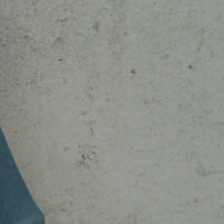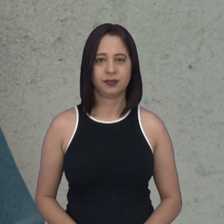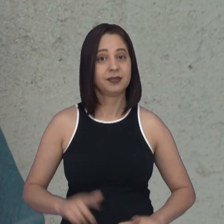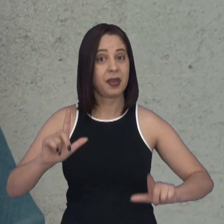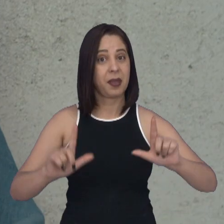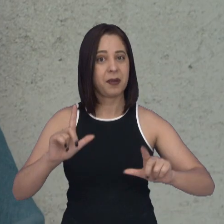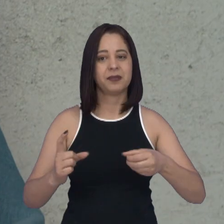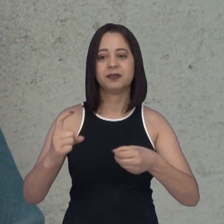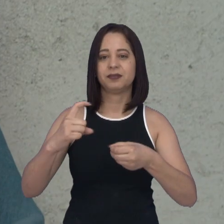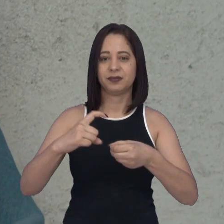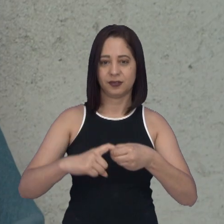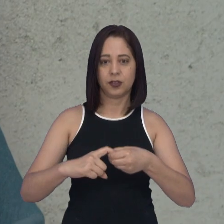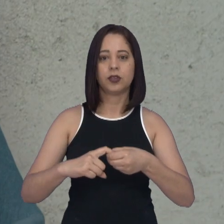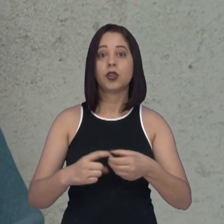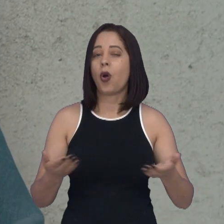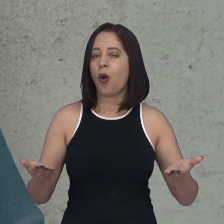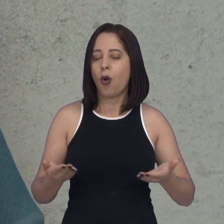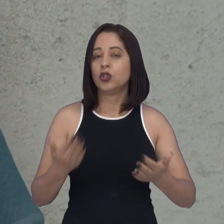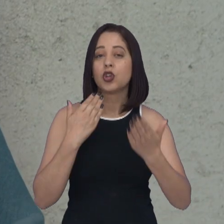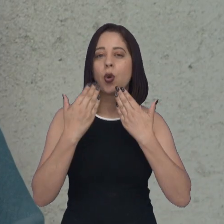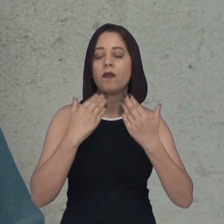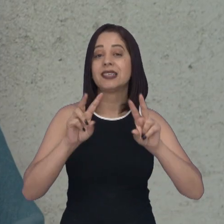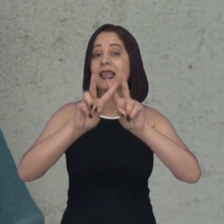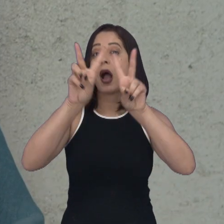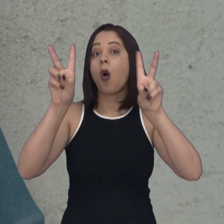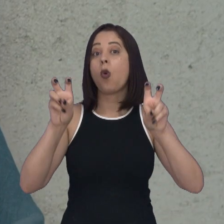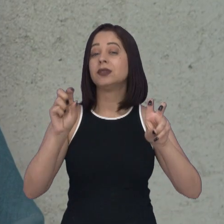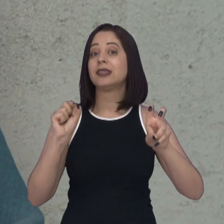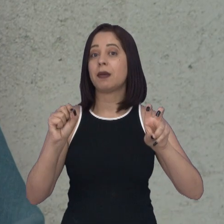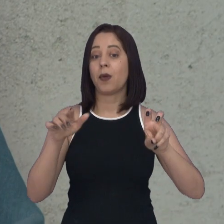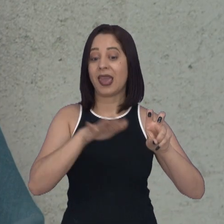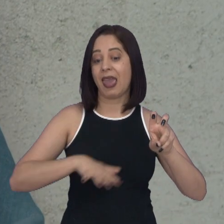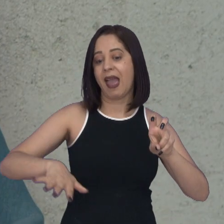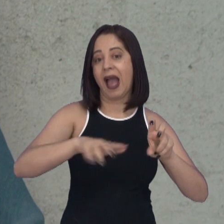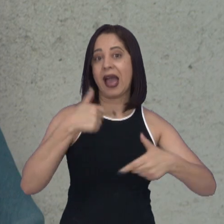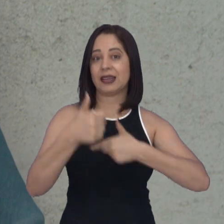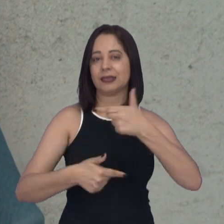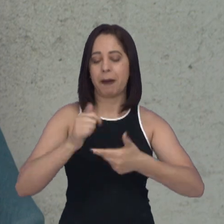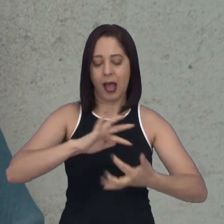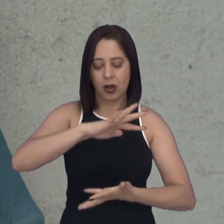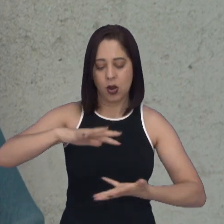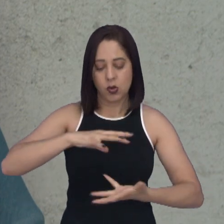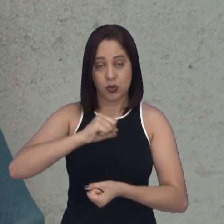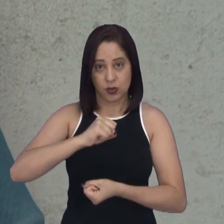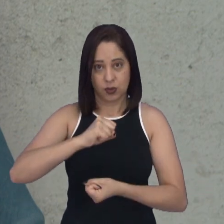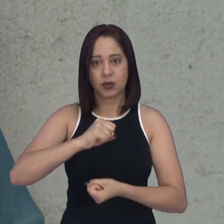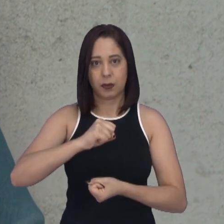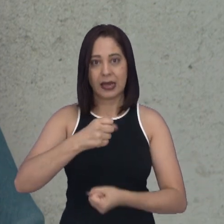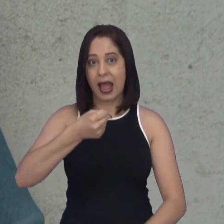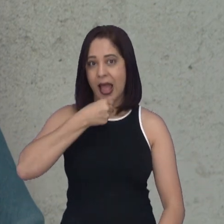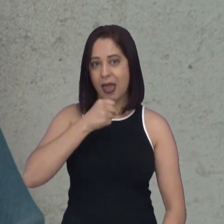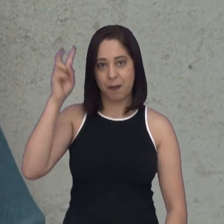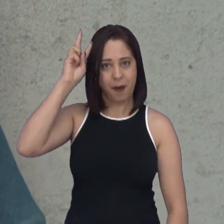De volta com a Estação Mercado e hoje estamos falando sobre o mercado do design sustentável. A repórter Vanessa Nascimento